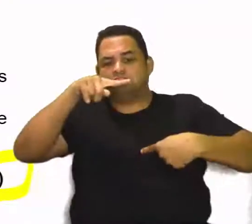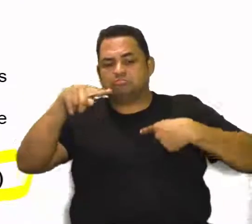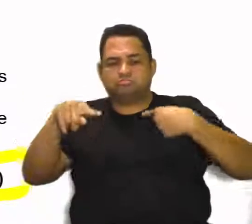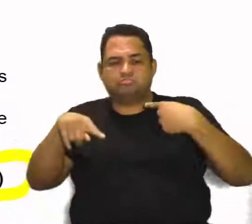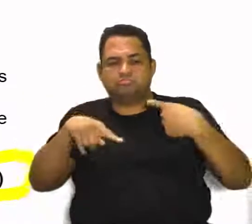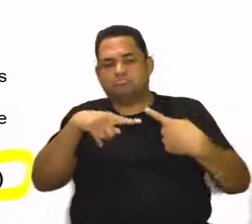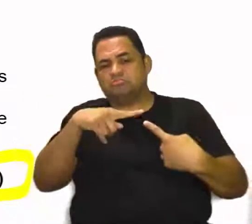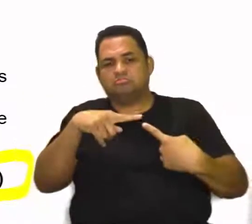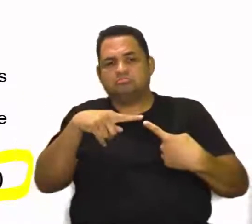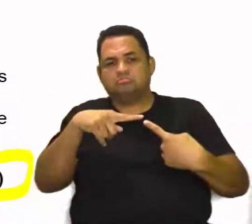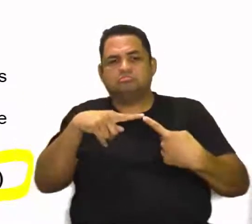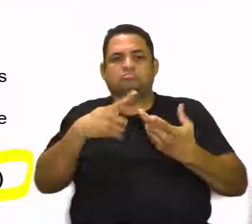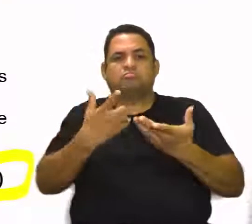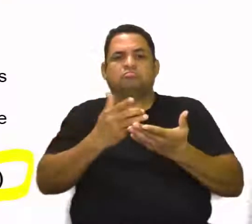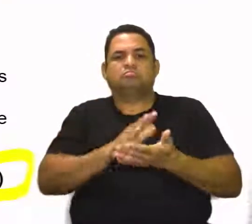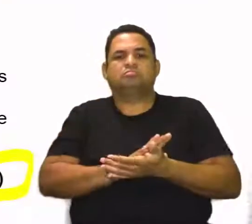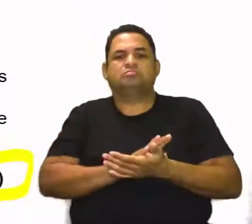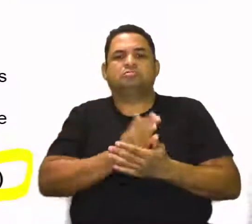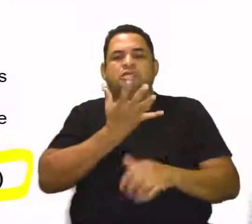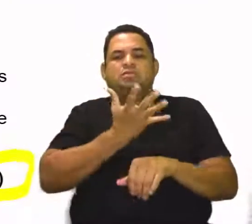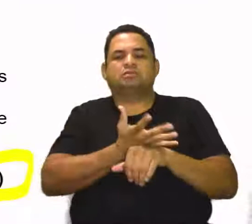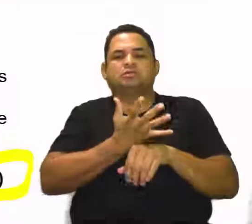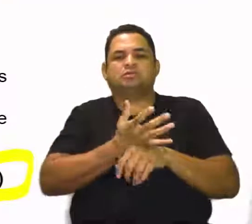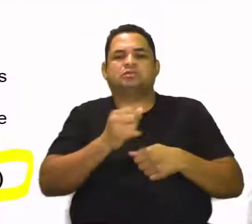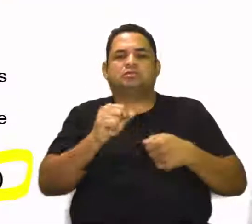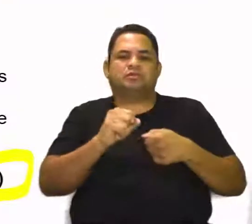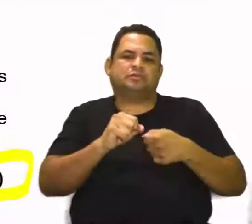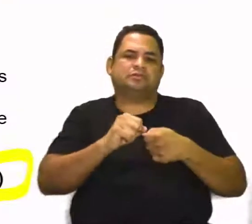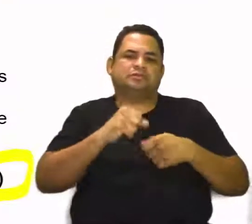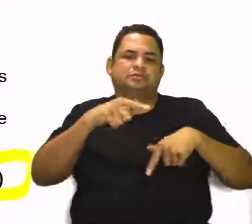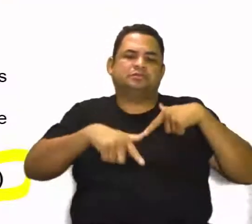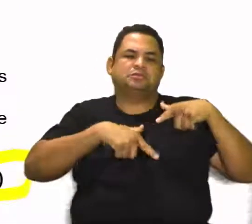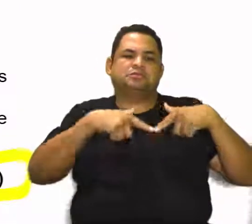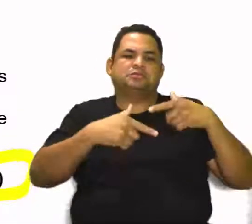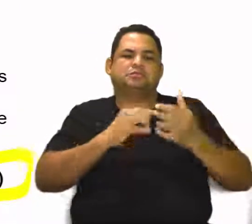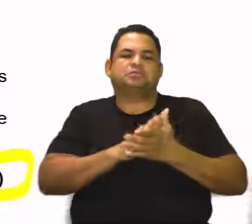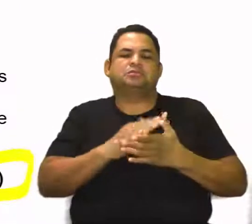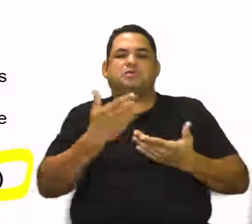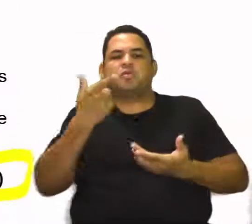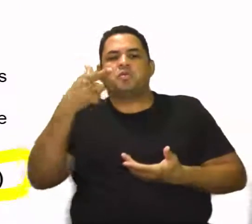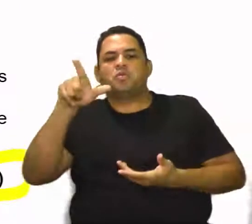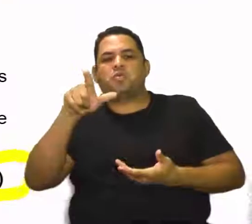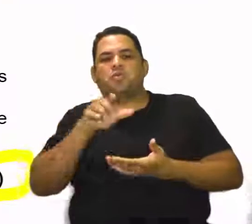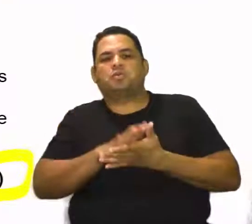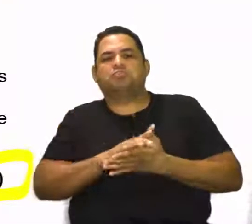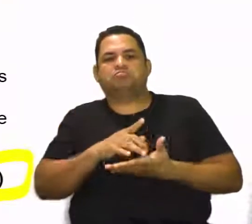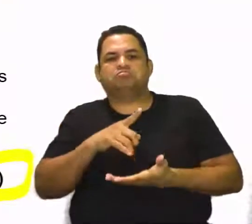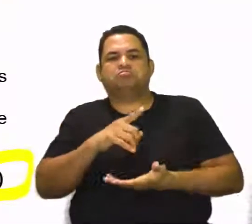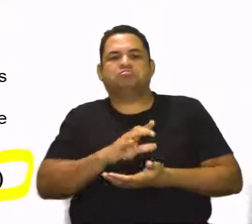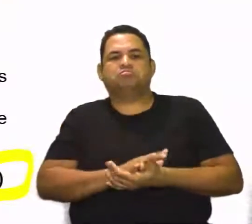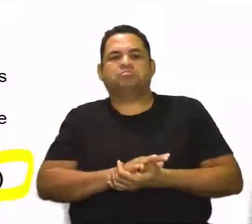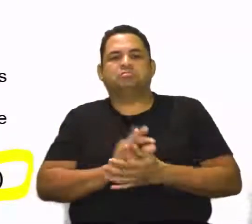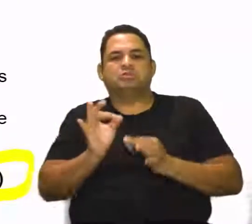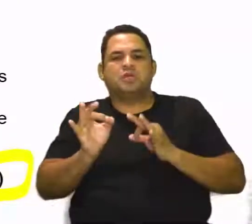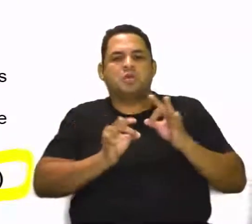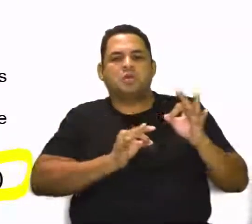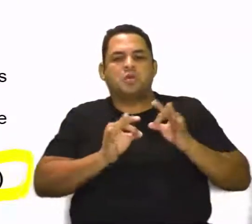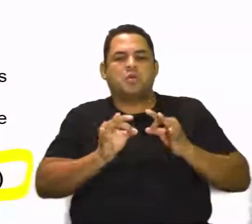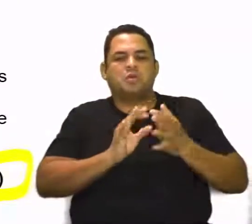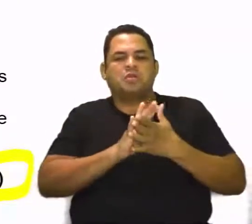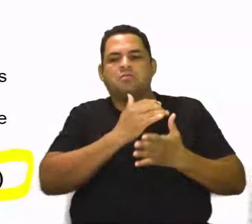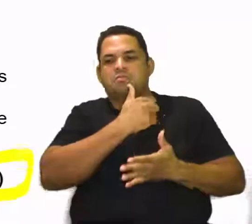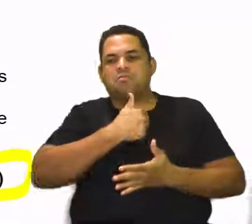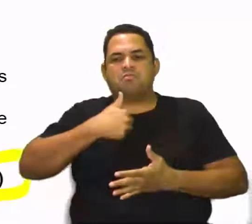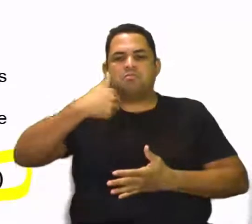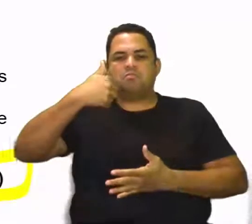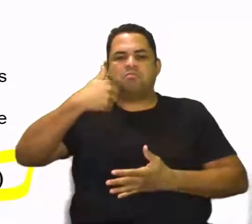do estudante em relação a realizar umas tarefas, né? Esse estudante consegue ter disciplina e se organizar melhor